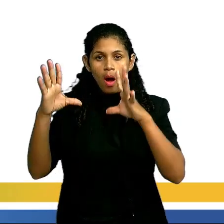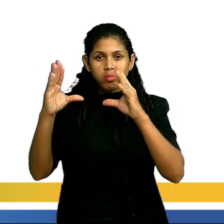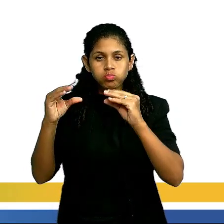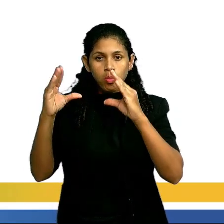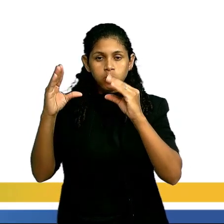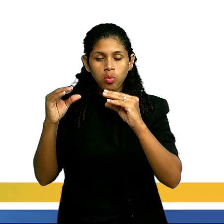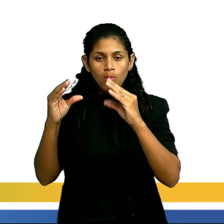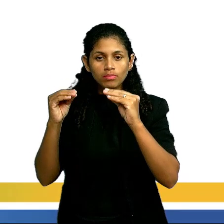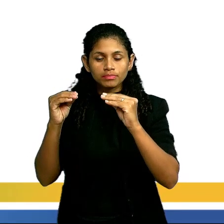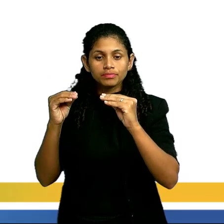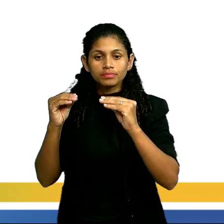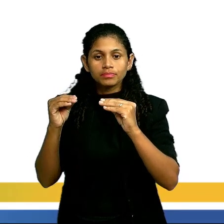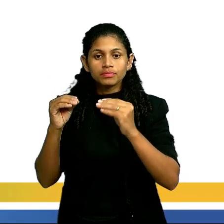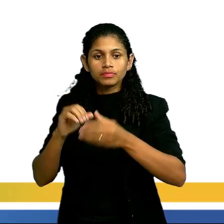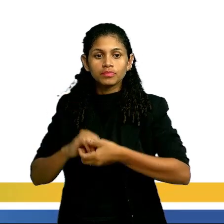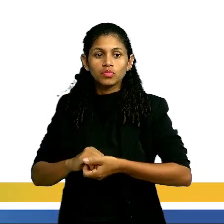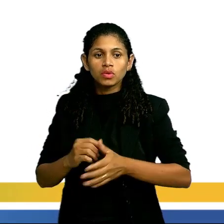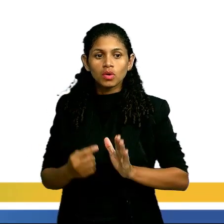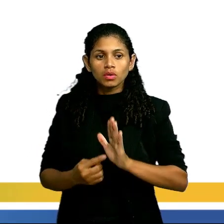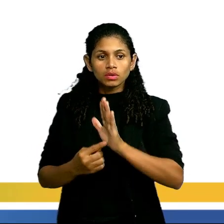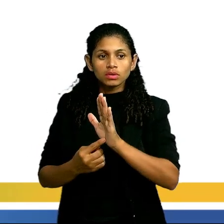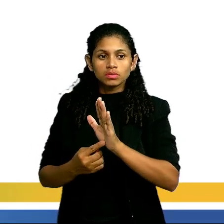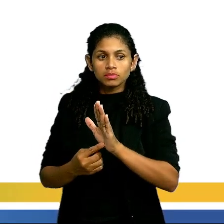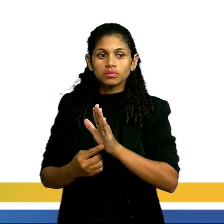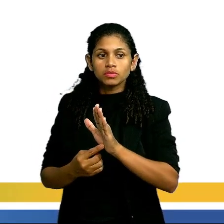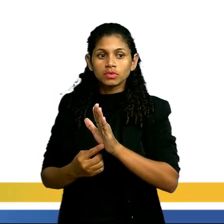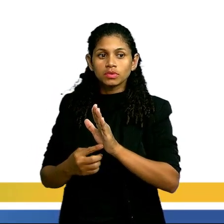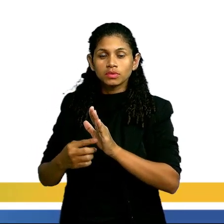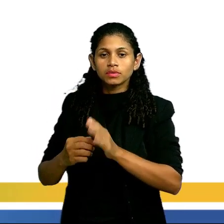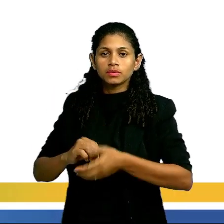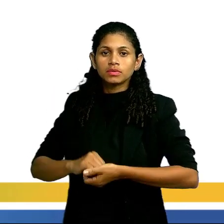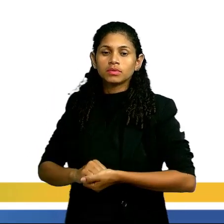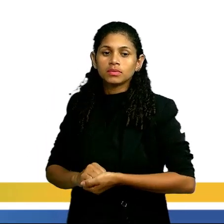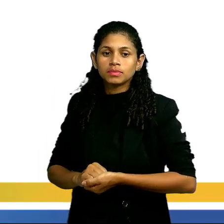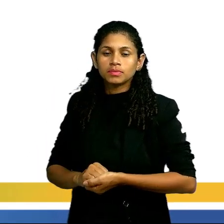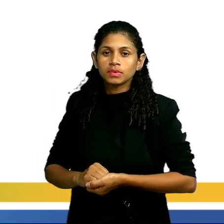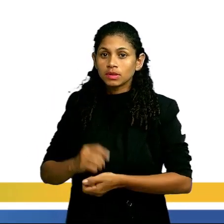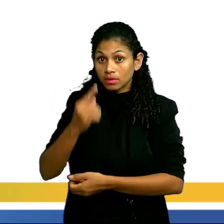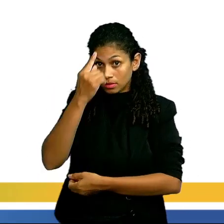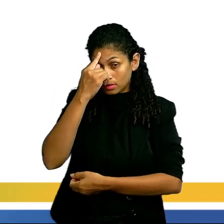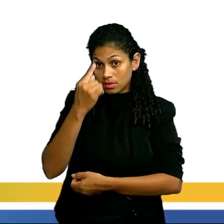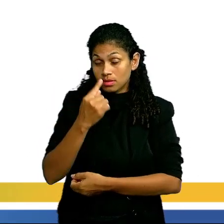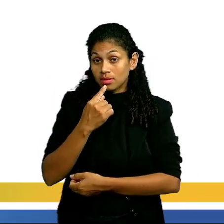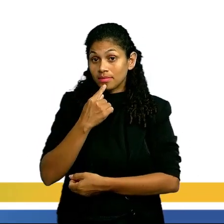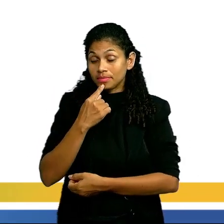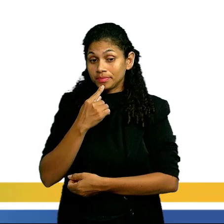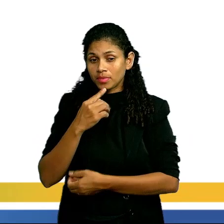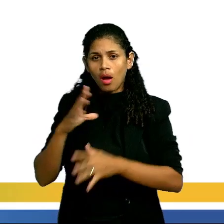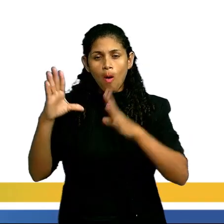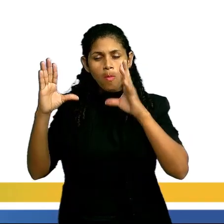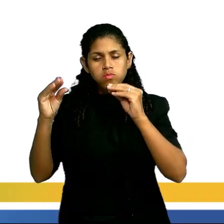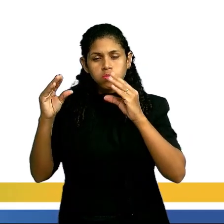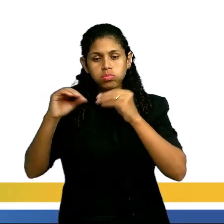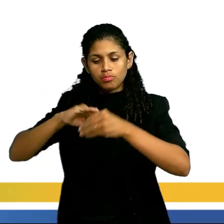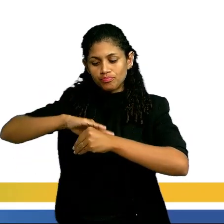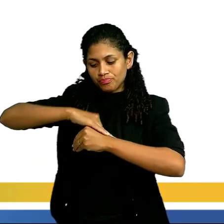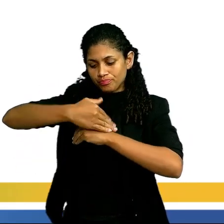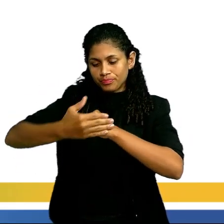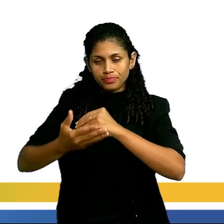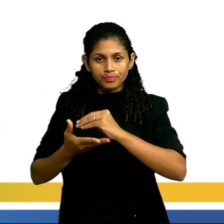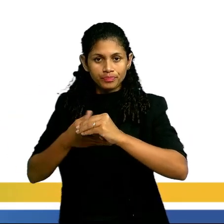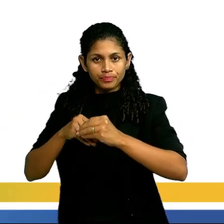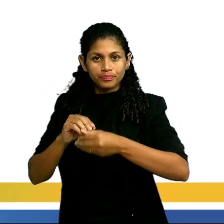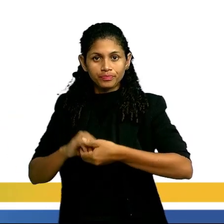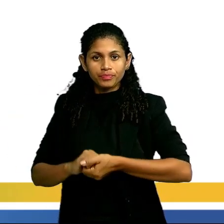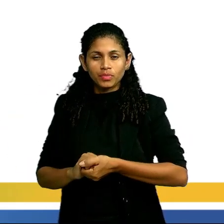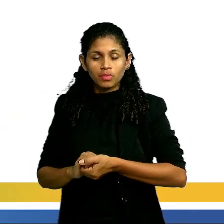de paralelepípedo reto retângulo, feitas em espumas revestida, e